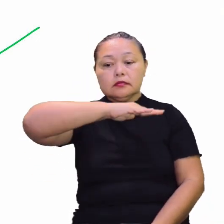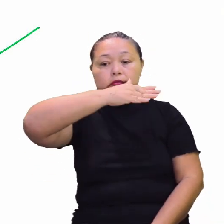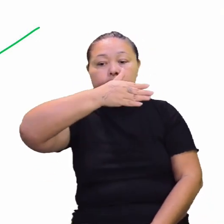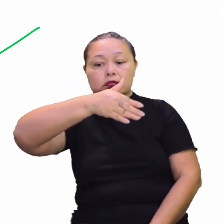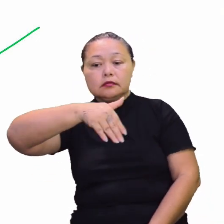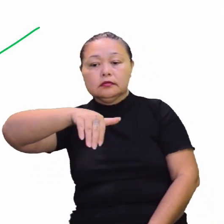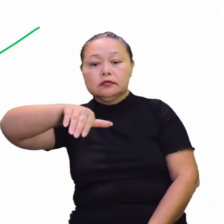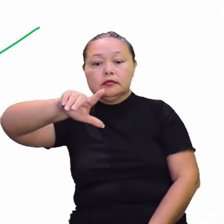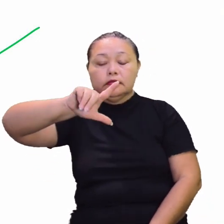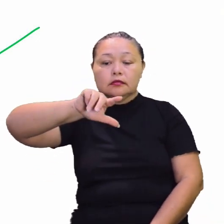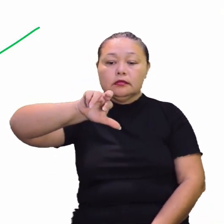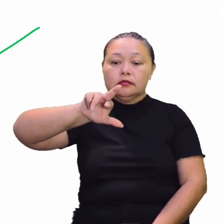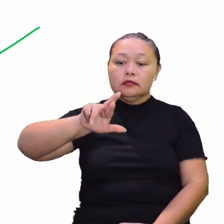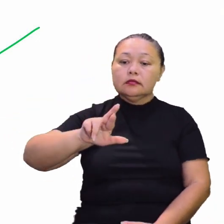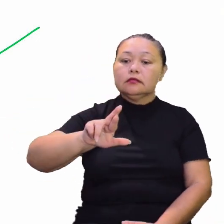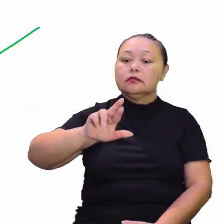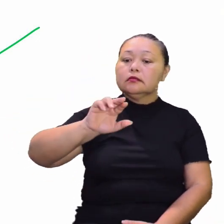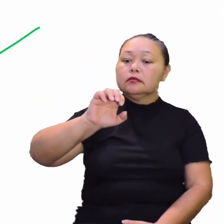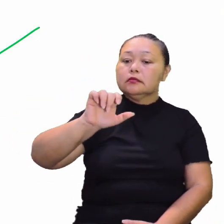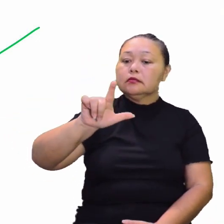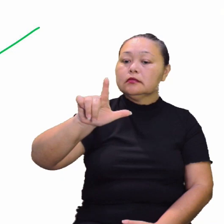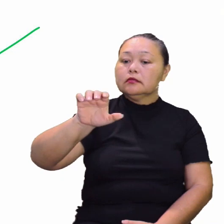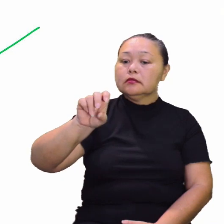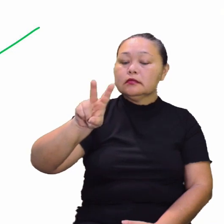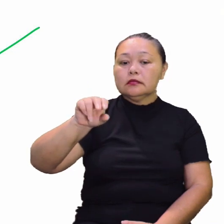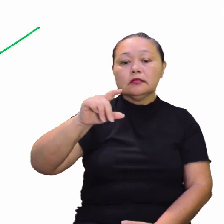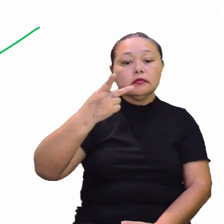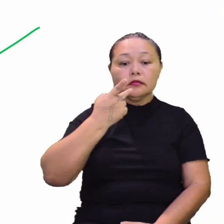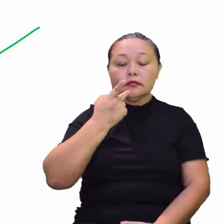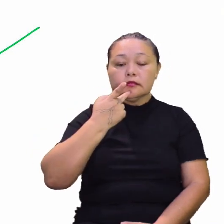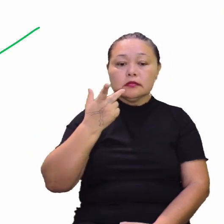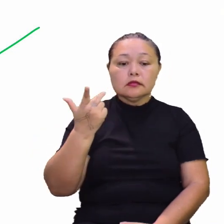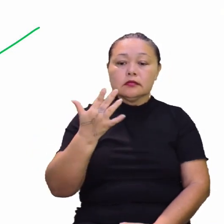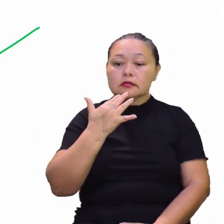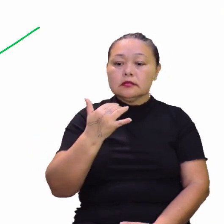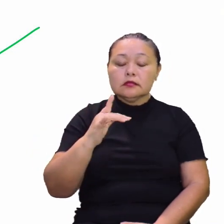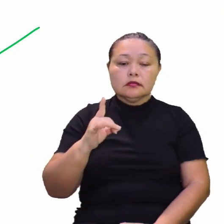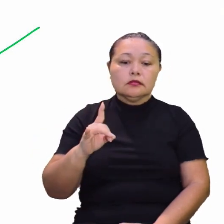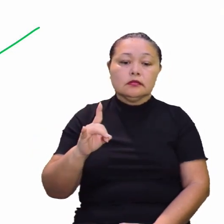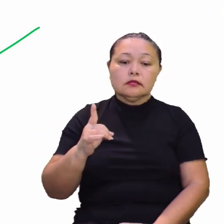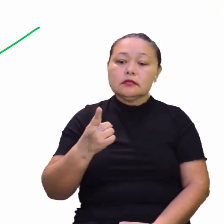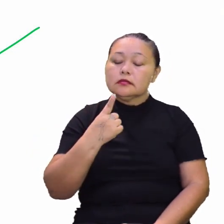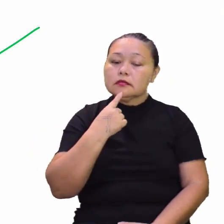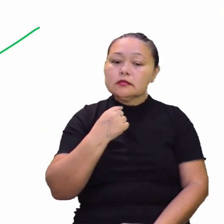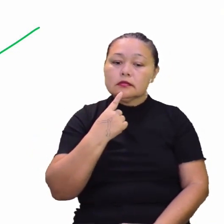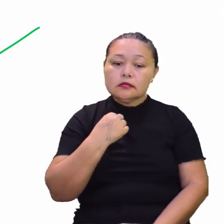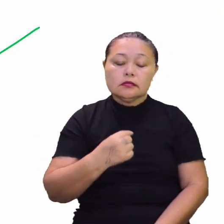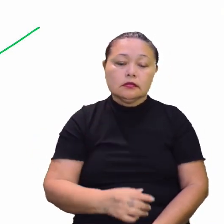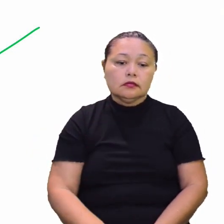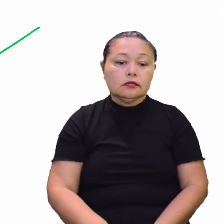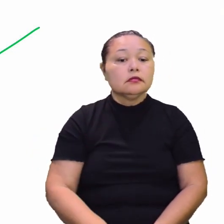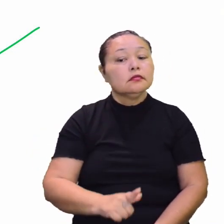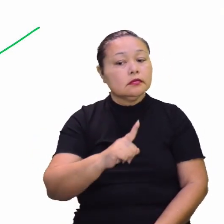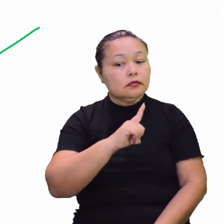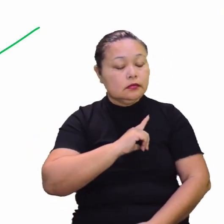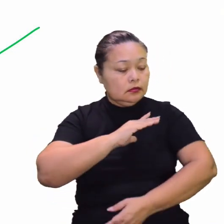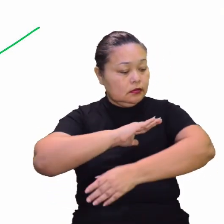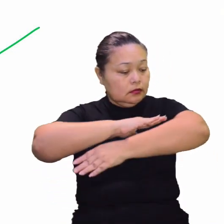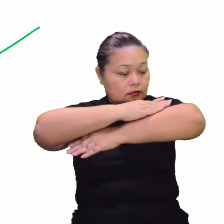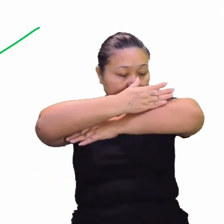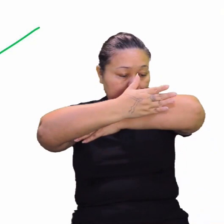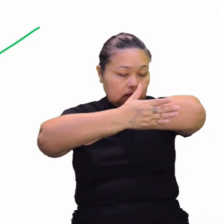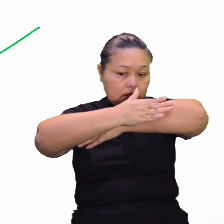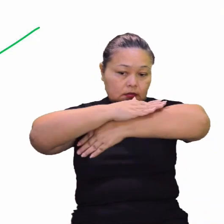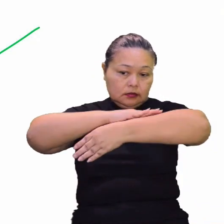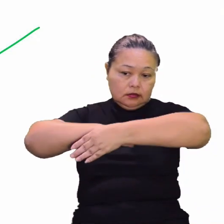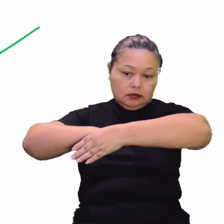né? Sim. Aqui no meio do estado de Rondônia, eu já falei para vocês, vou até mudar a cor, vou botar de vermelho, tem